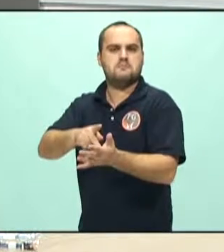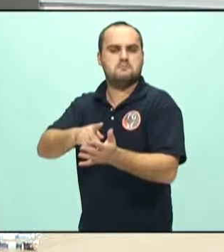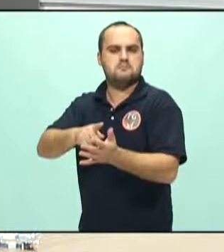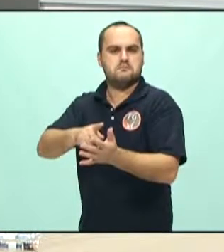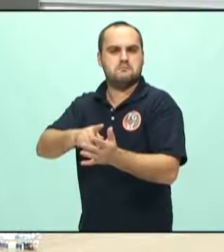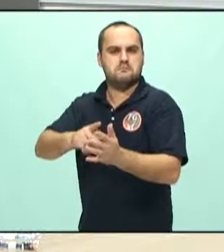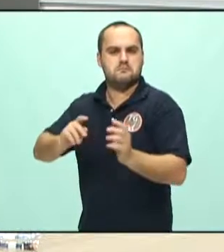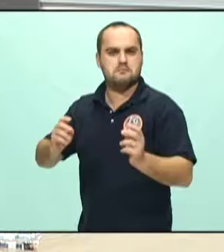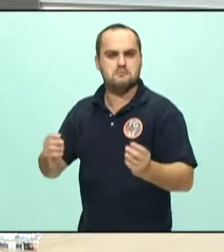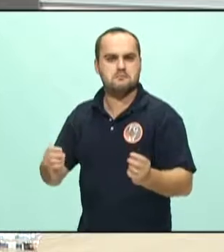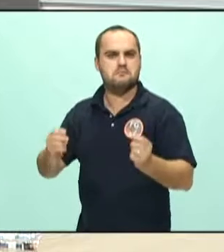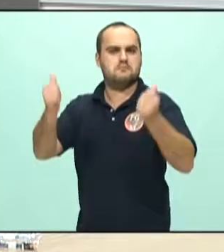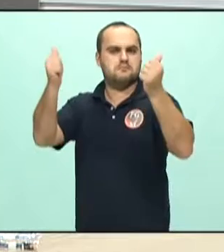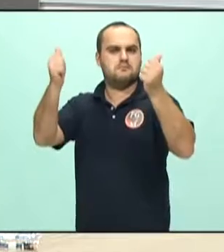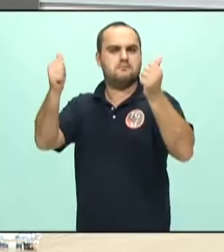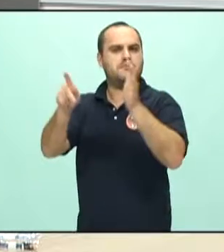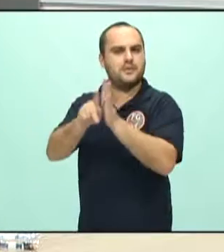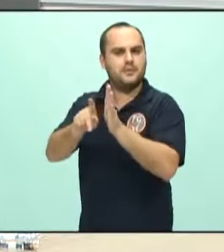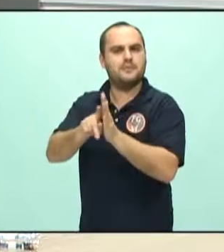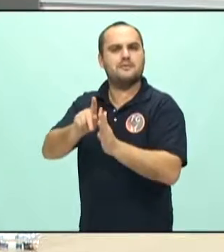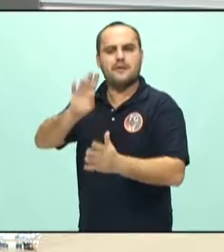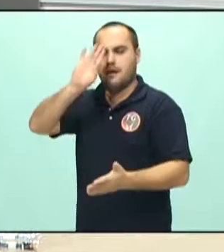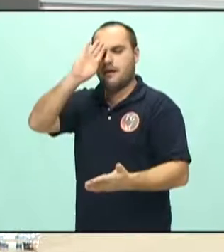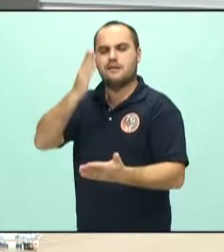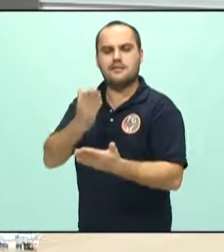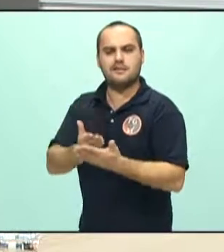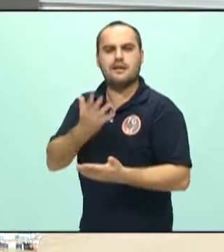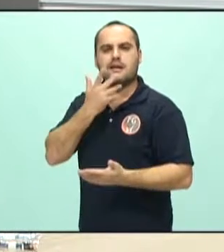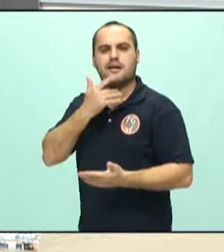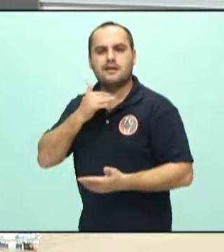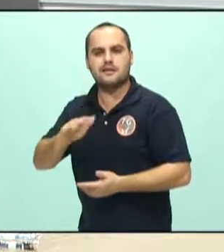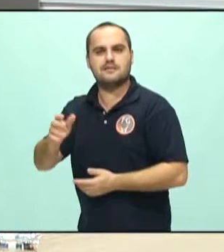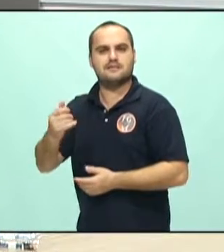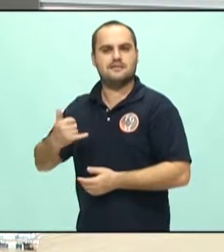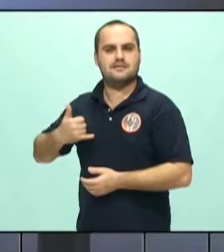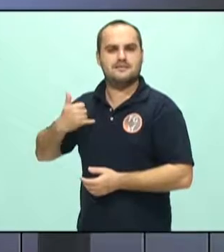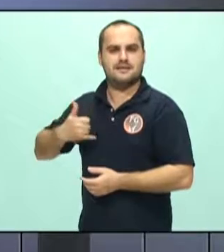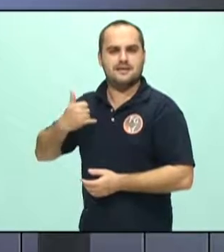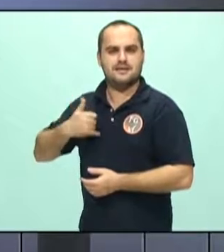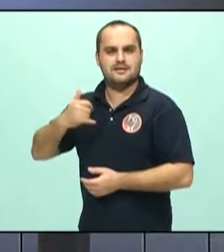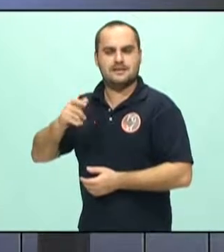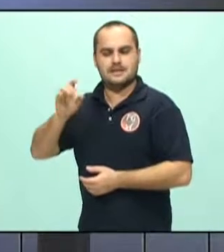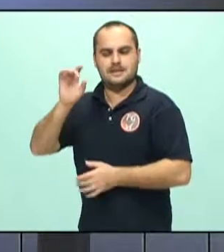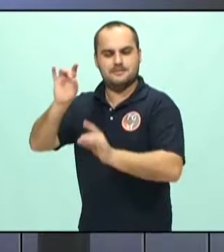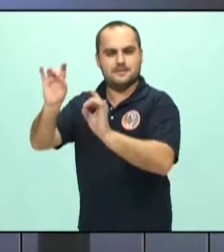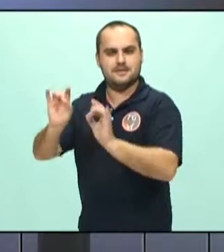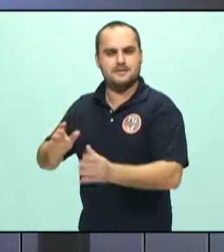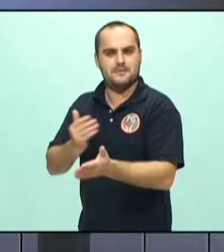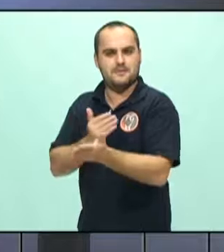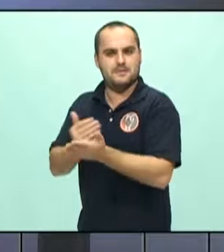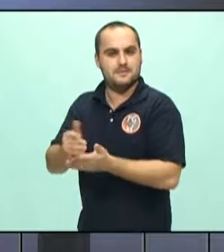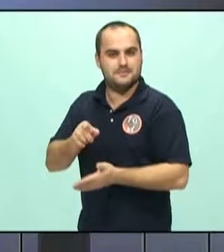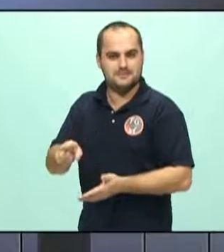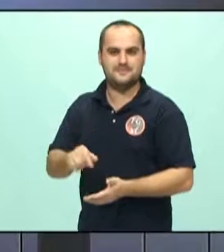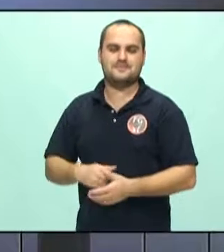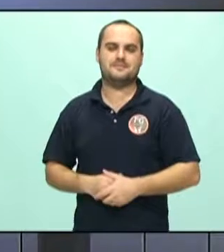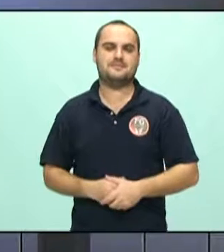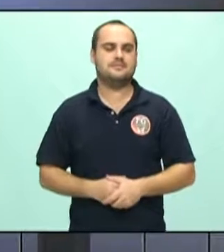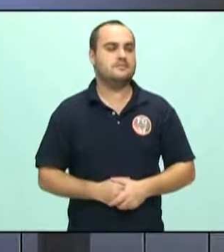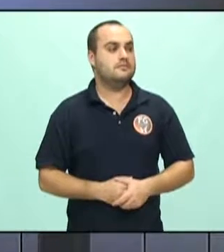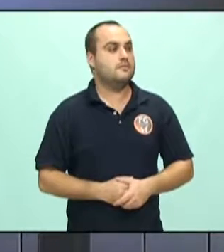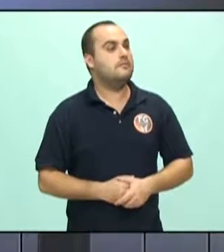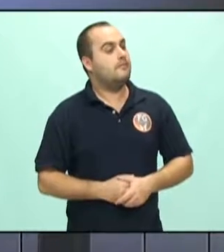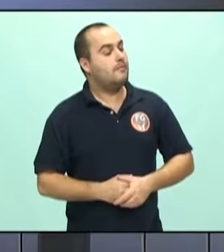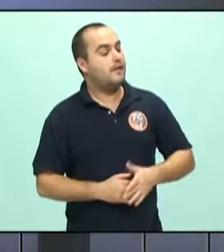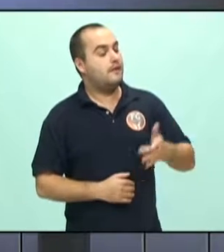de acreditar que essa idade foi o ideal para iniciar esse processo e como você disse é um